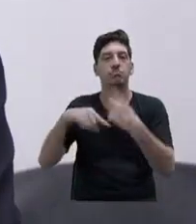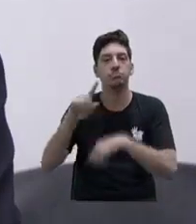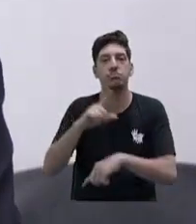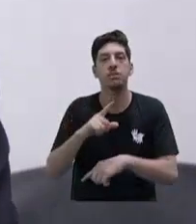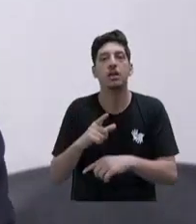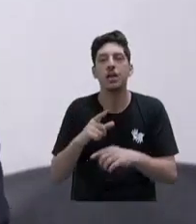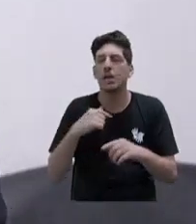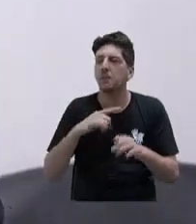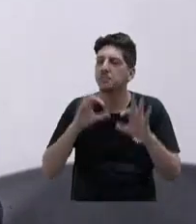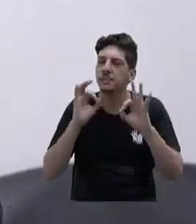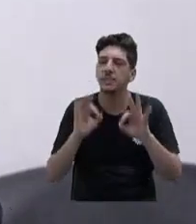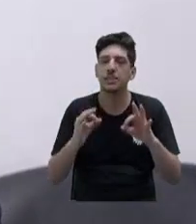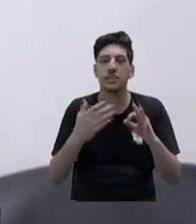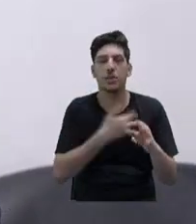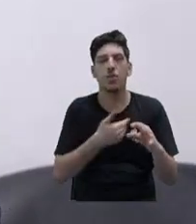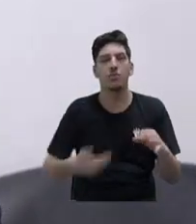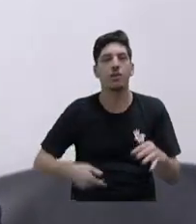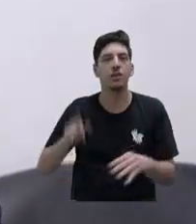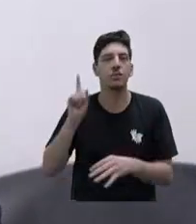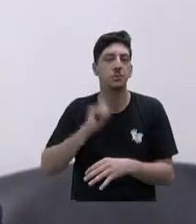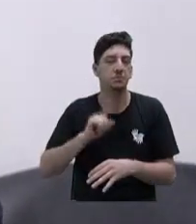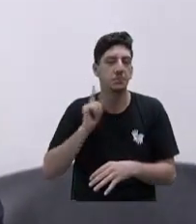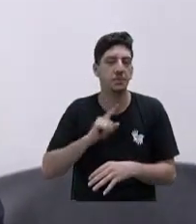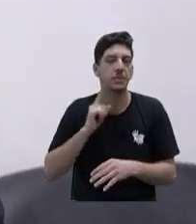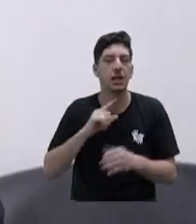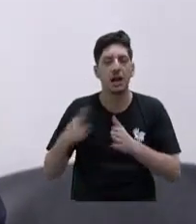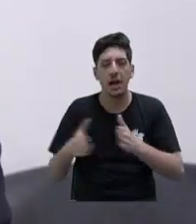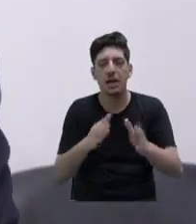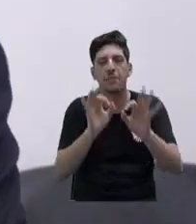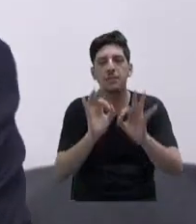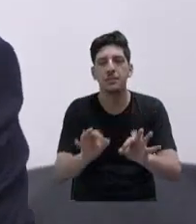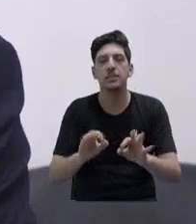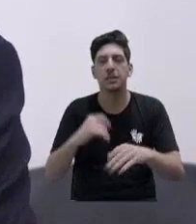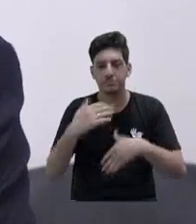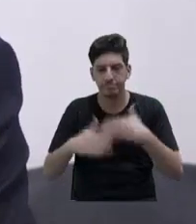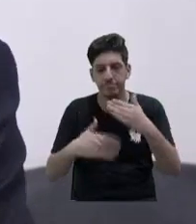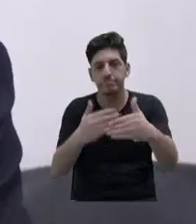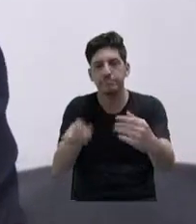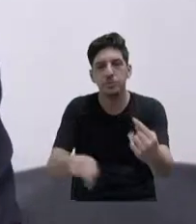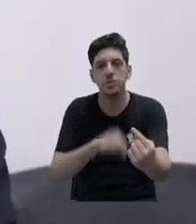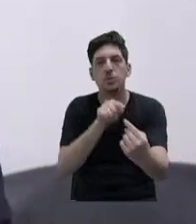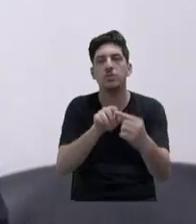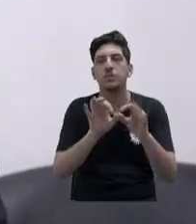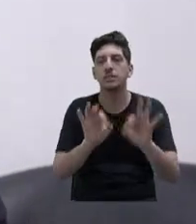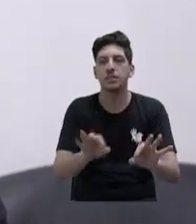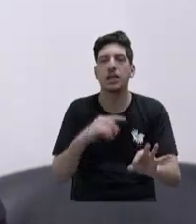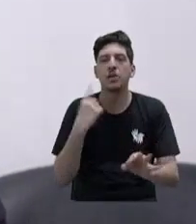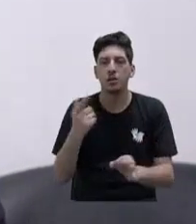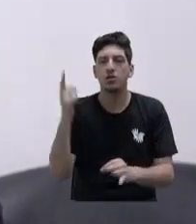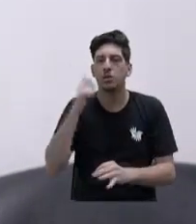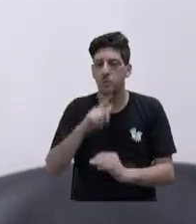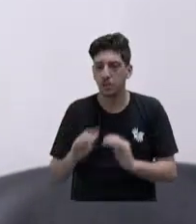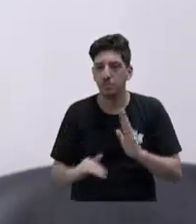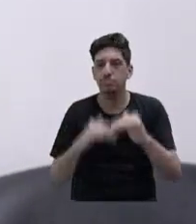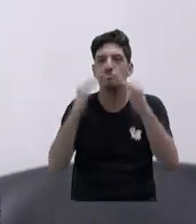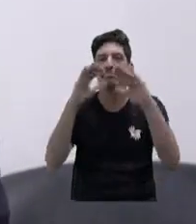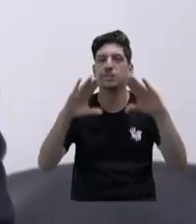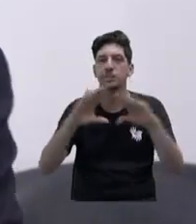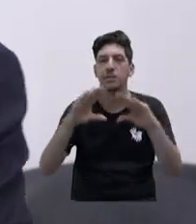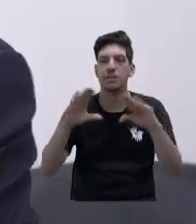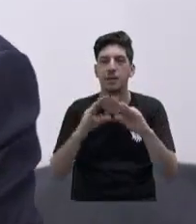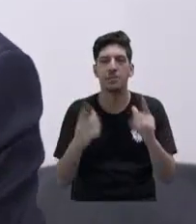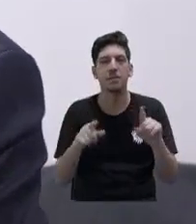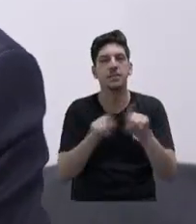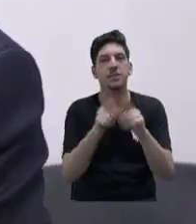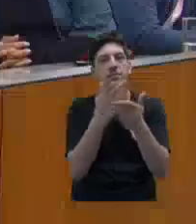dúvida de que o governo do estado está no caminho certo, está no rumo certo, e é dessa forma que nós estaremos aqui na Assembleia como parceiro dos